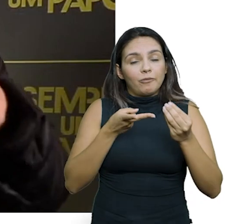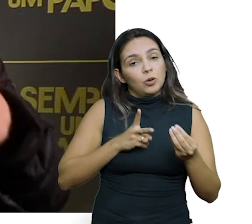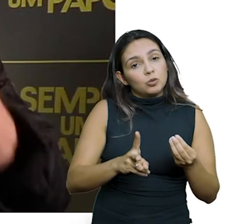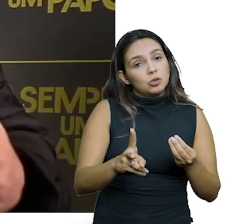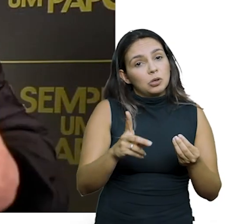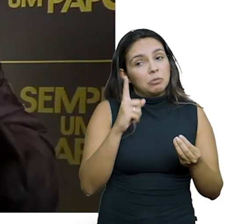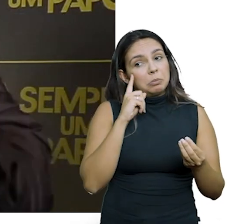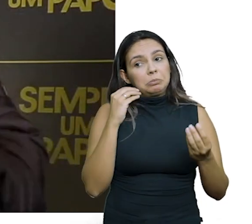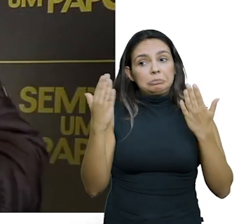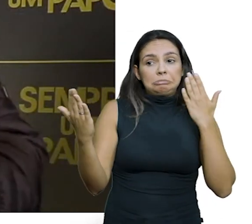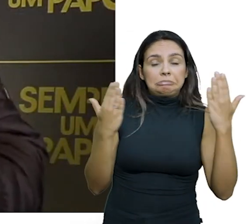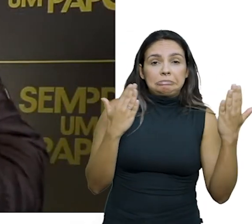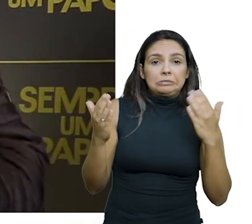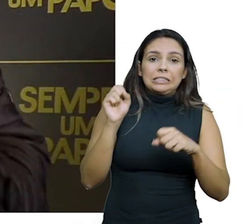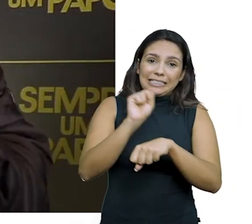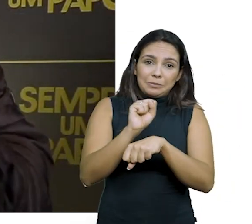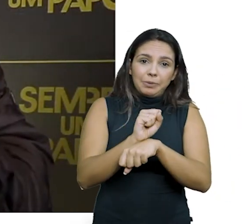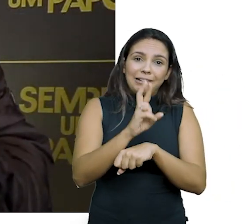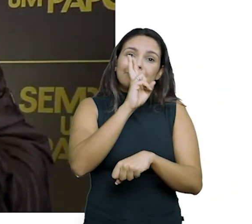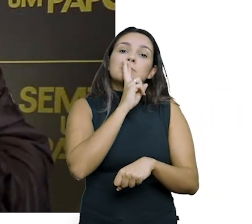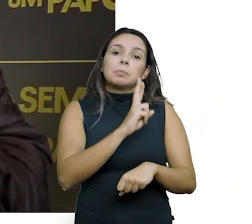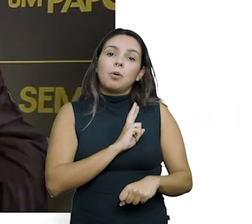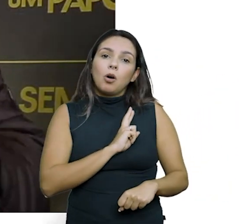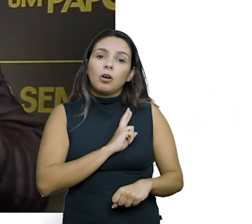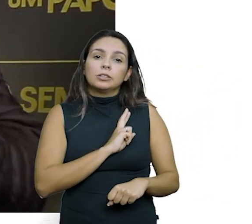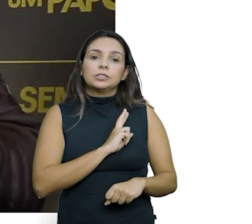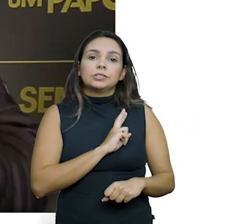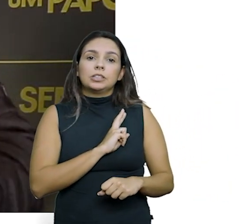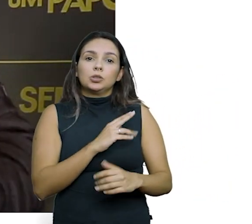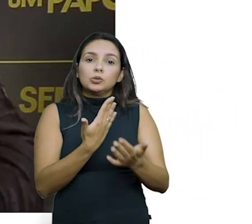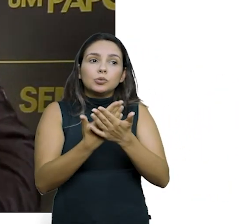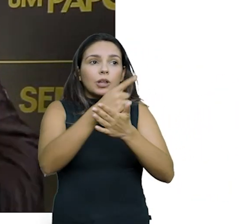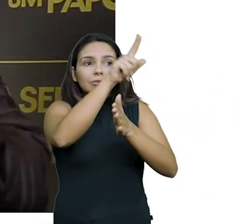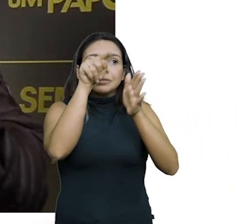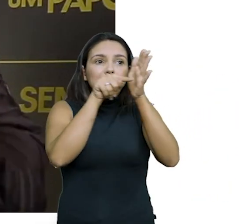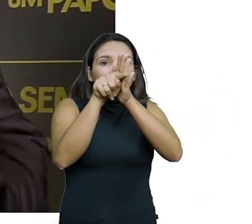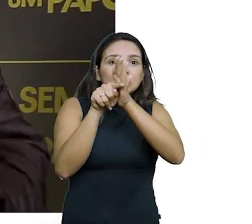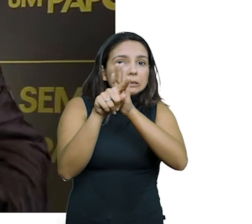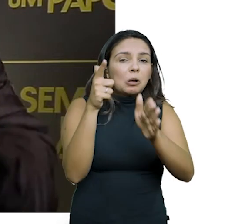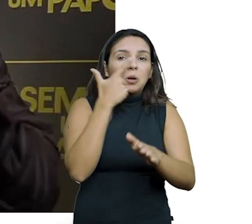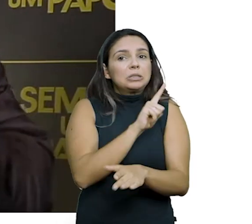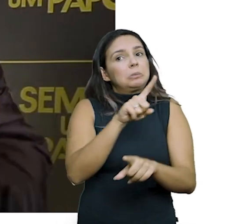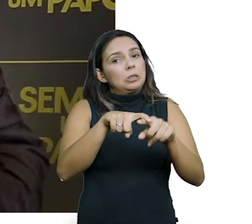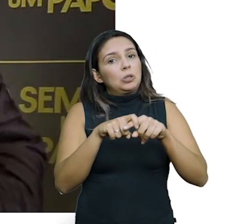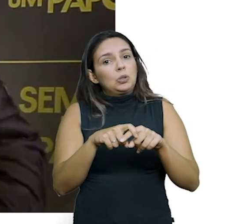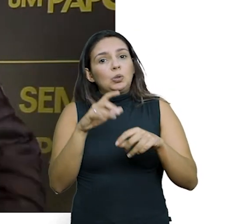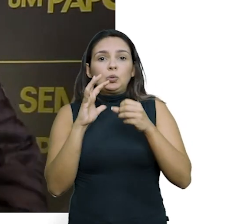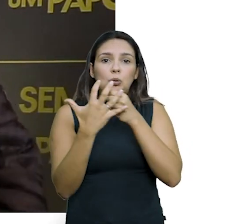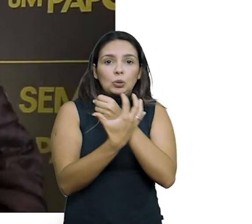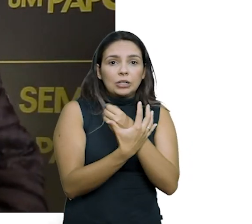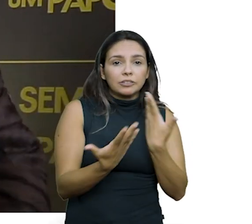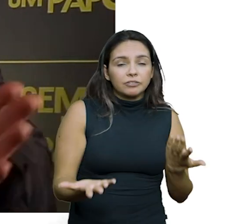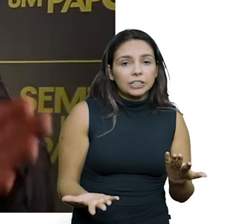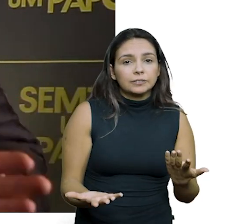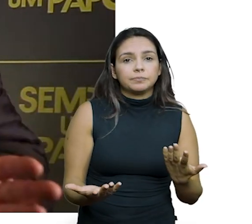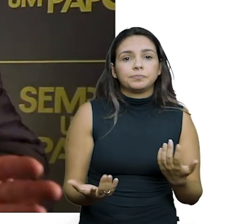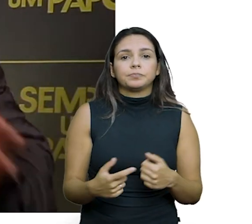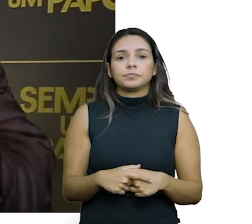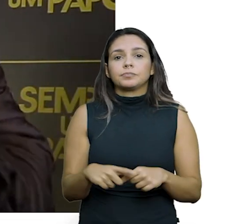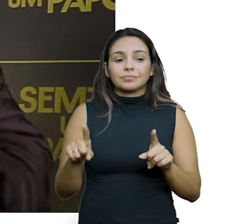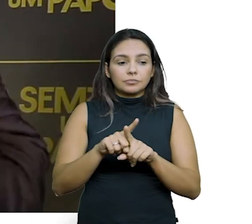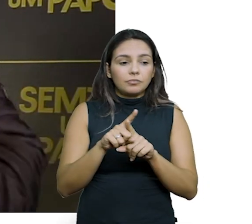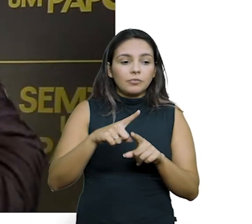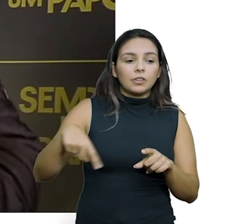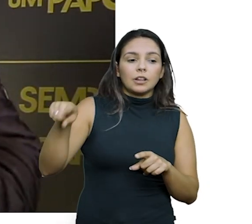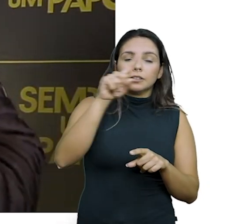o andar principalmente vamos aguardar a ciência. Meu norte é a ciência. O que a ciência e as autoridades sanitárias, não só de